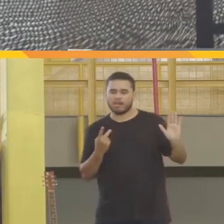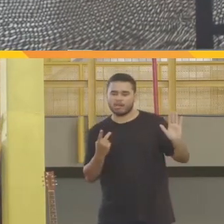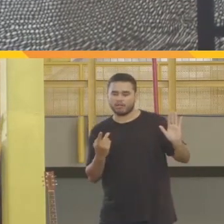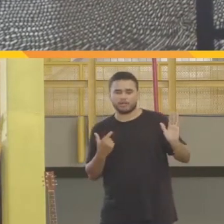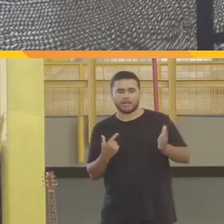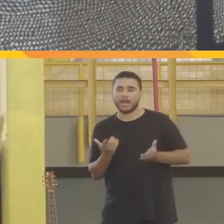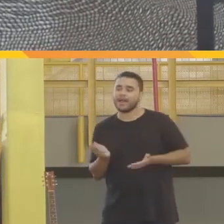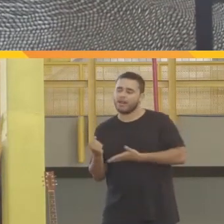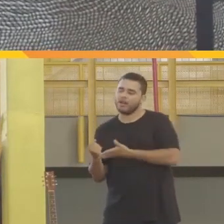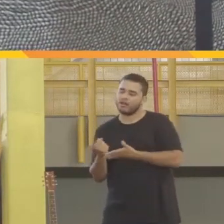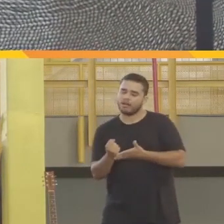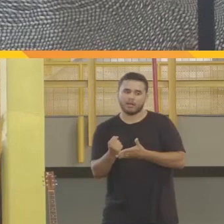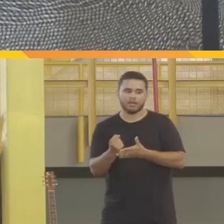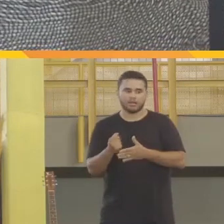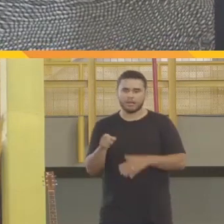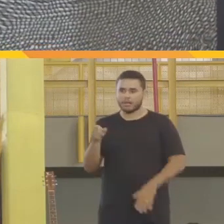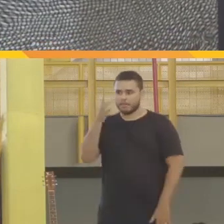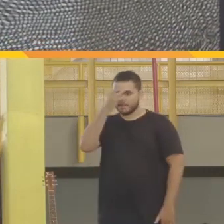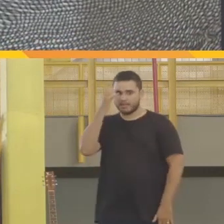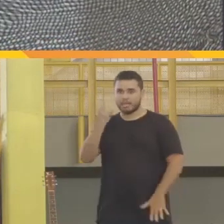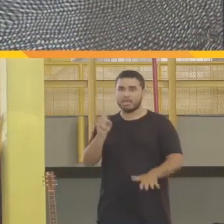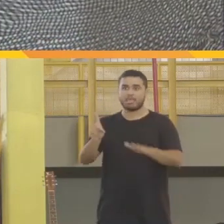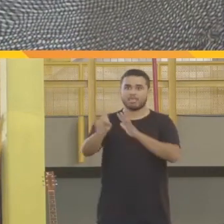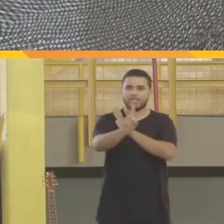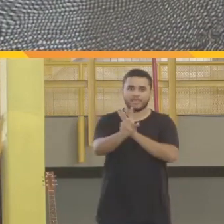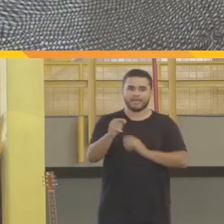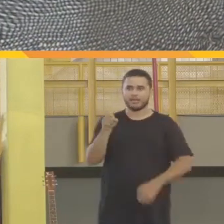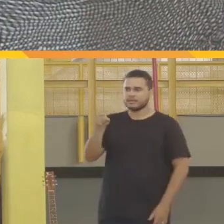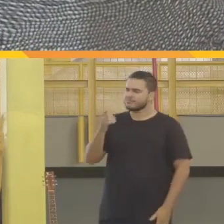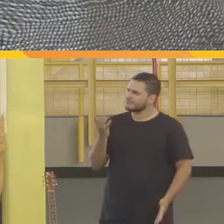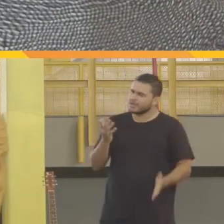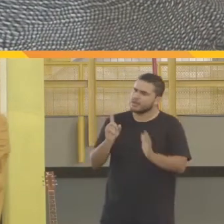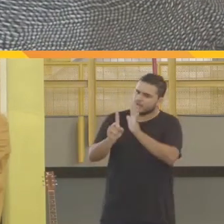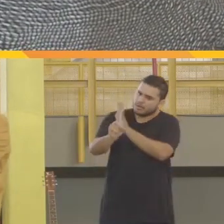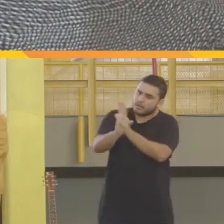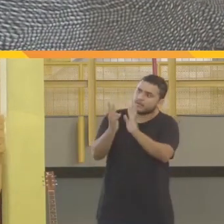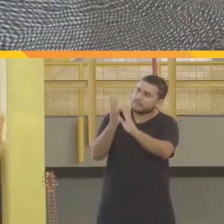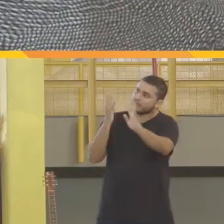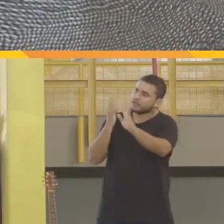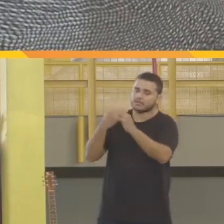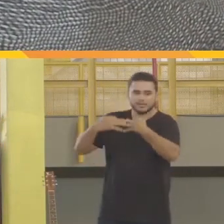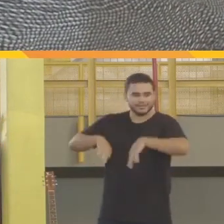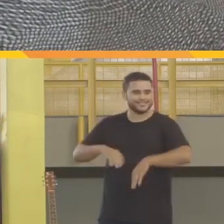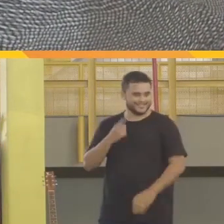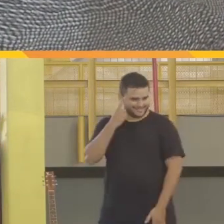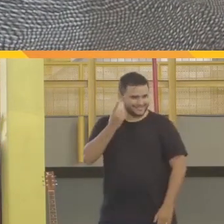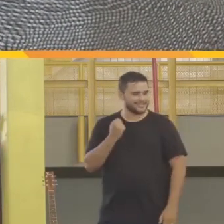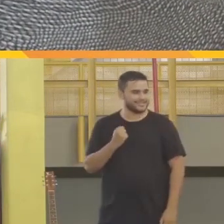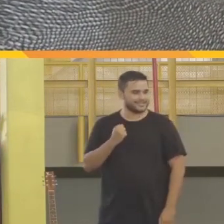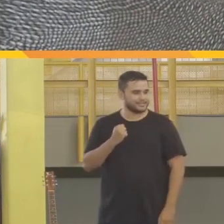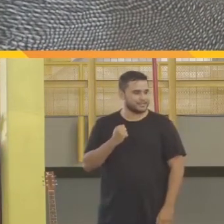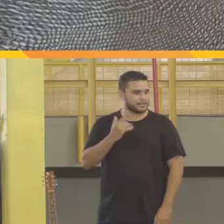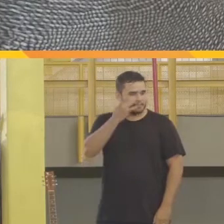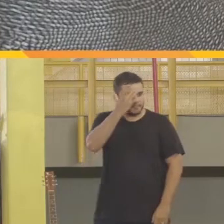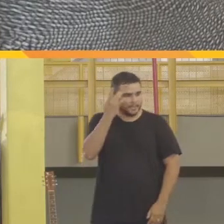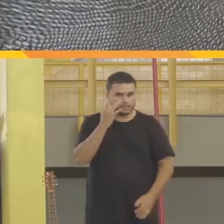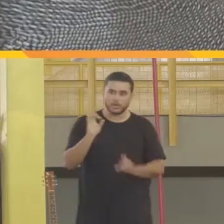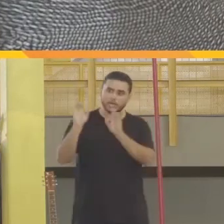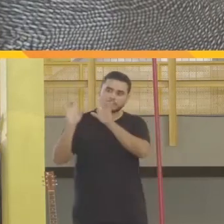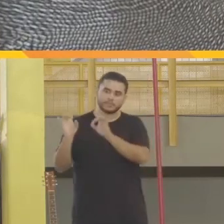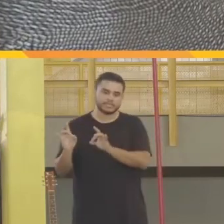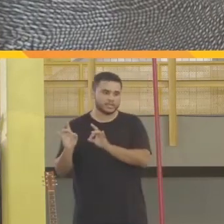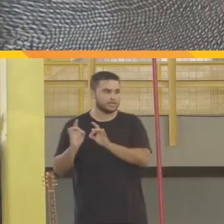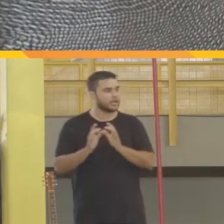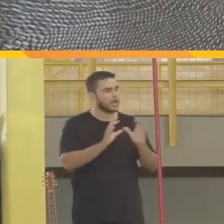colônia de exploração é a de povoamento, né? Só que a colônia de povoamento não deixa de ser de exploração. Então eu tenho uma visão